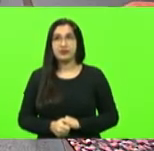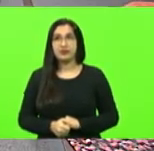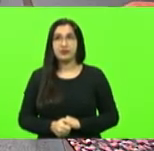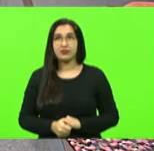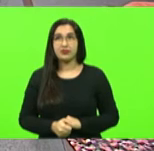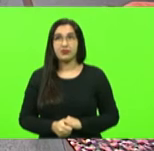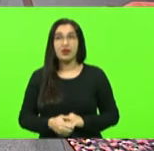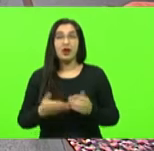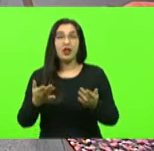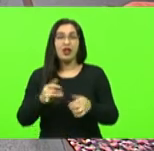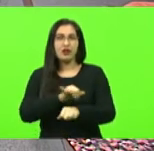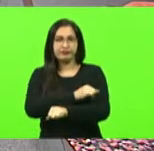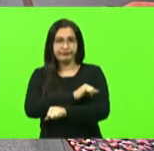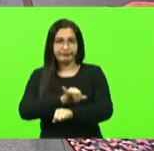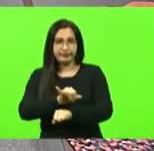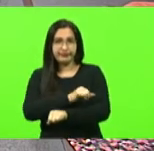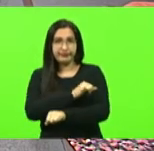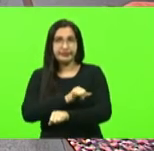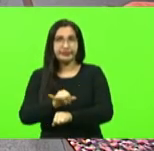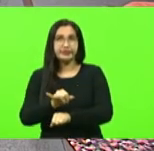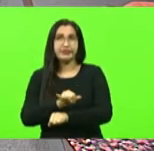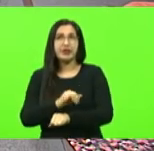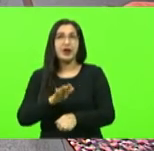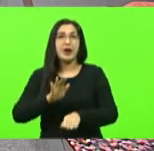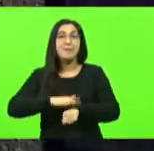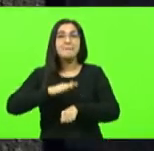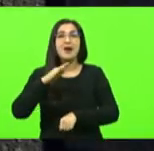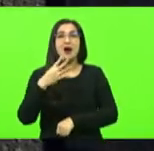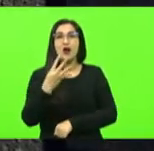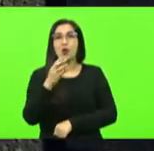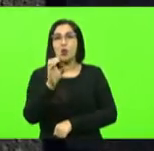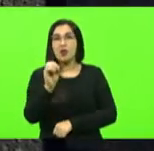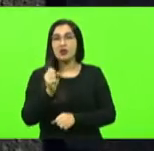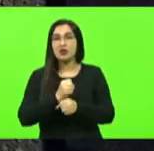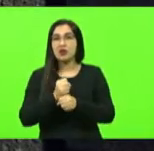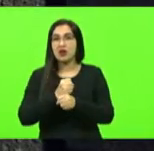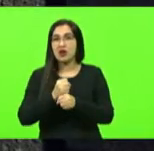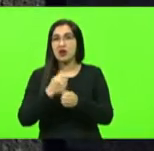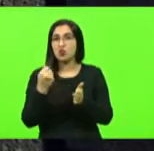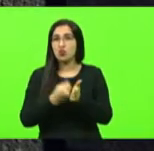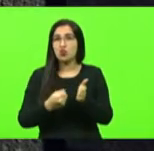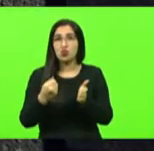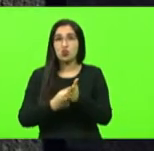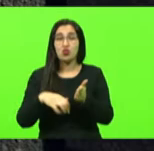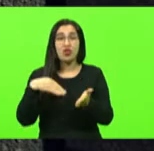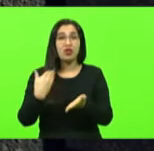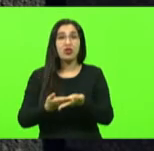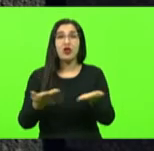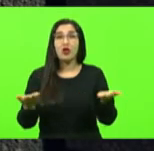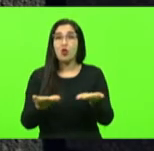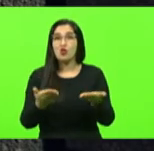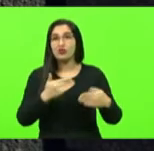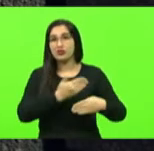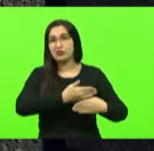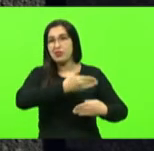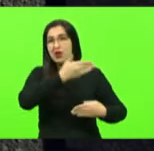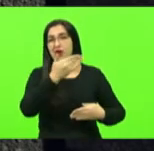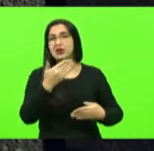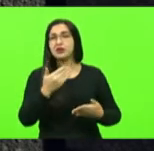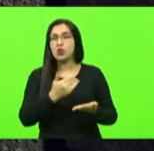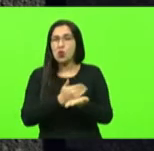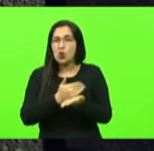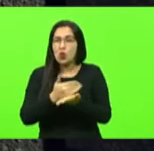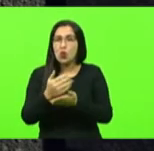Itapiranga está resistindo já mais de 40 anos contra a Pará e até hoje não foi feito. A partir de 2000,